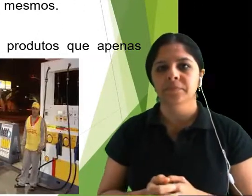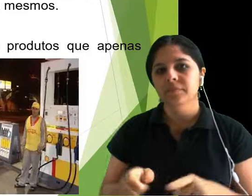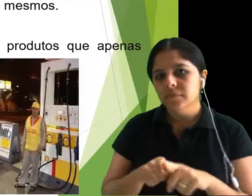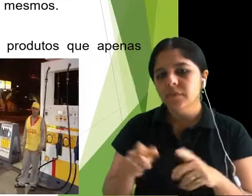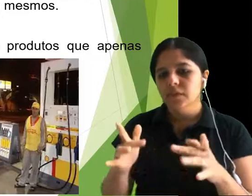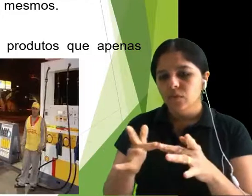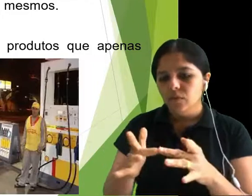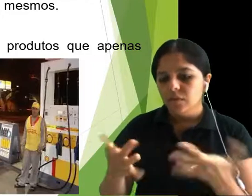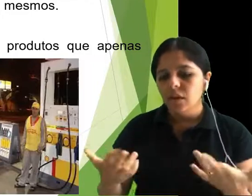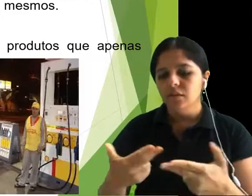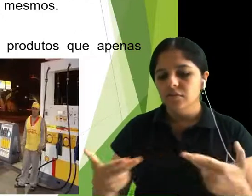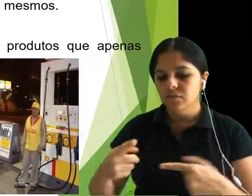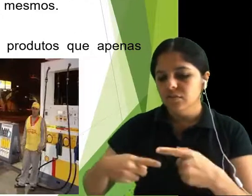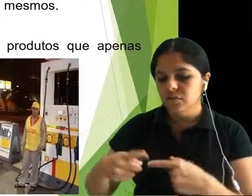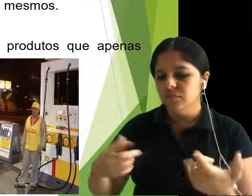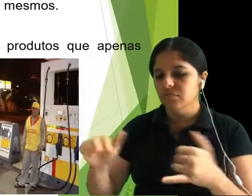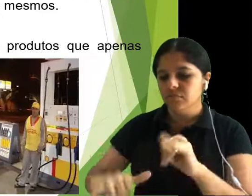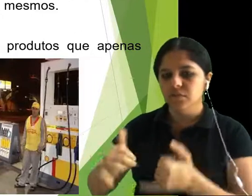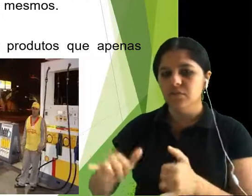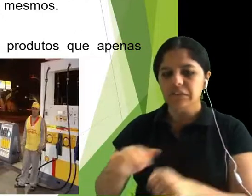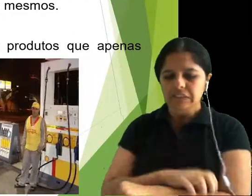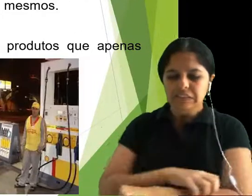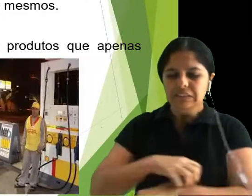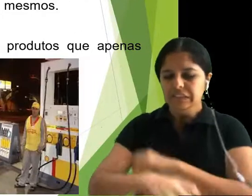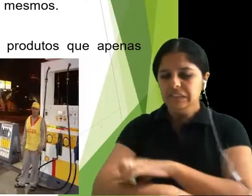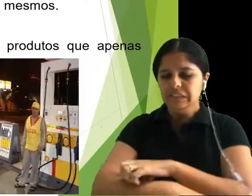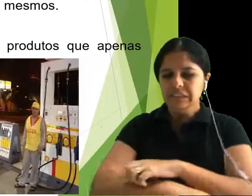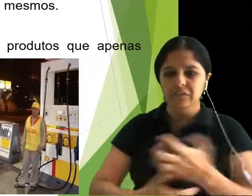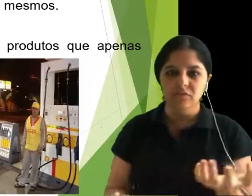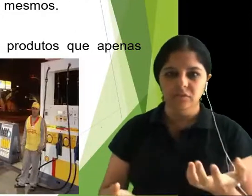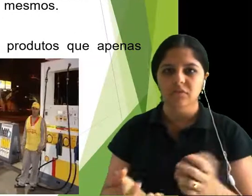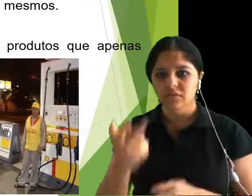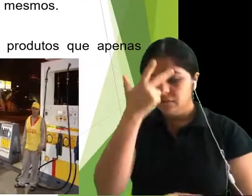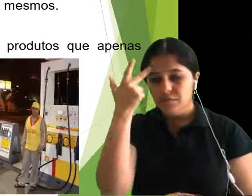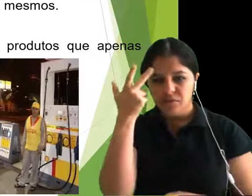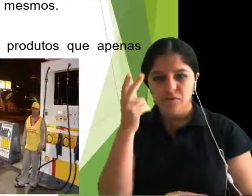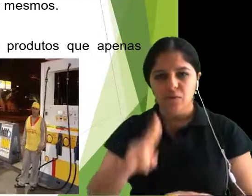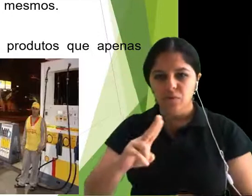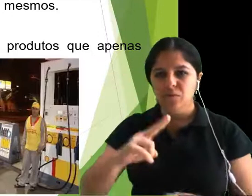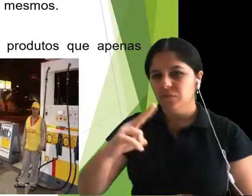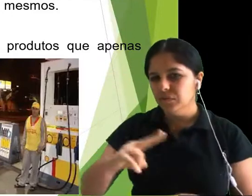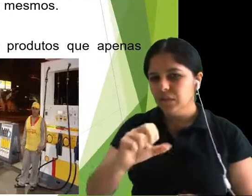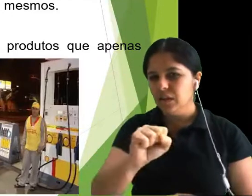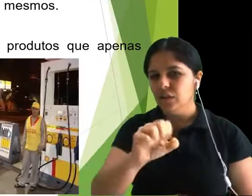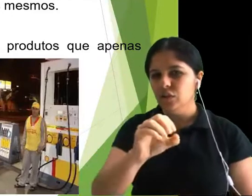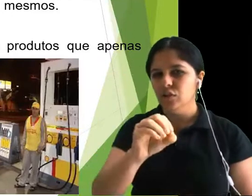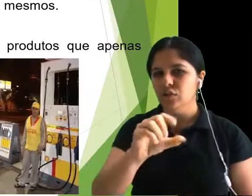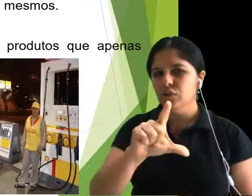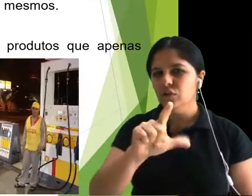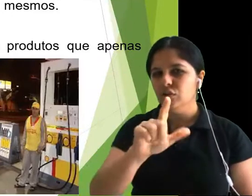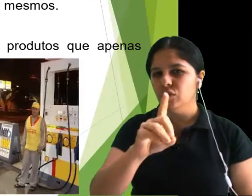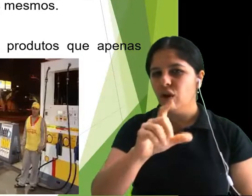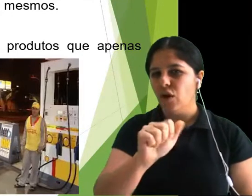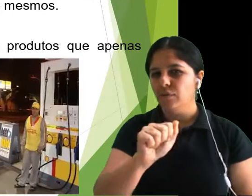com produtos que apenas causam efeitos alérgicos. Então, quantas pessoas que mexem com a soda cáustica,